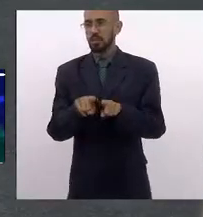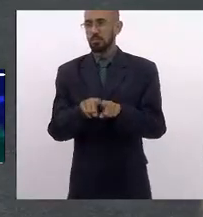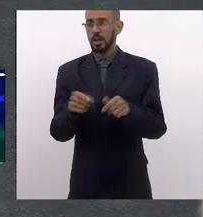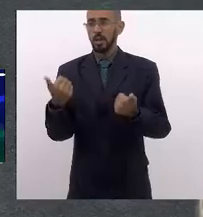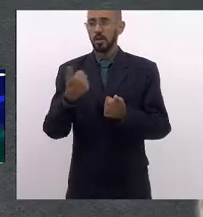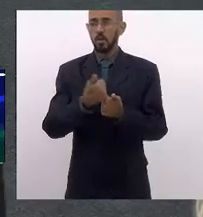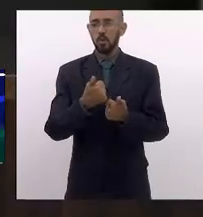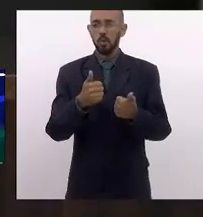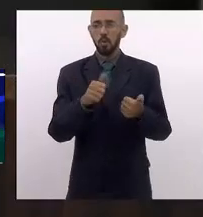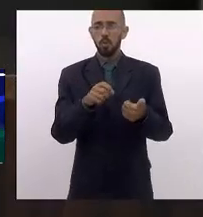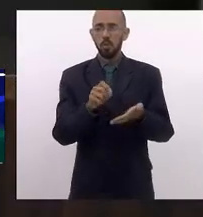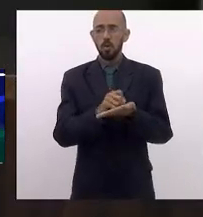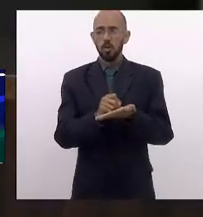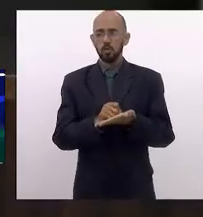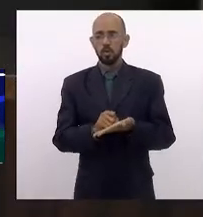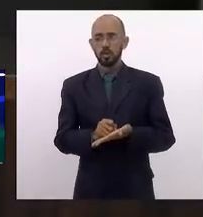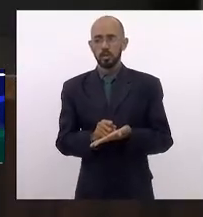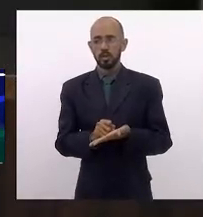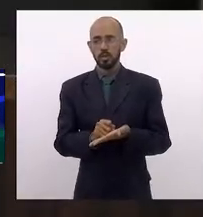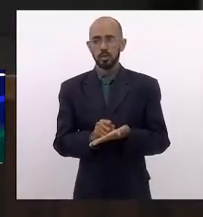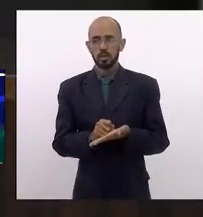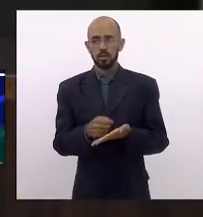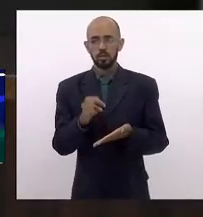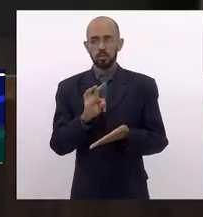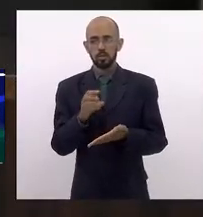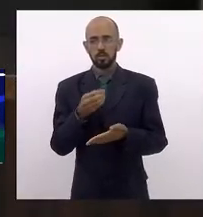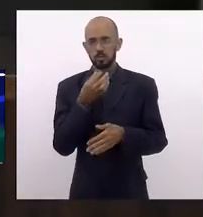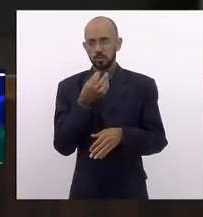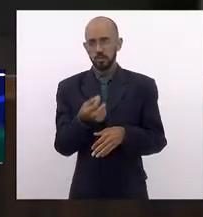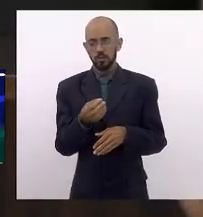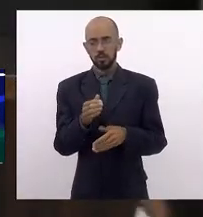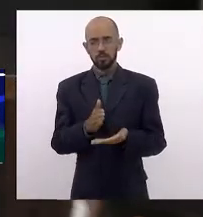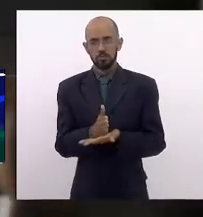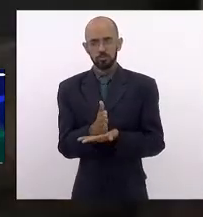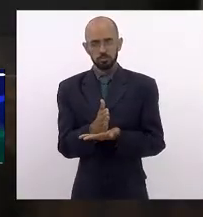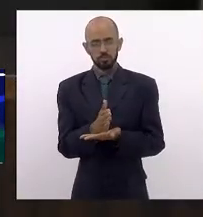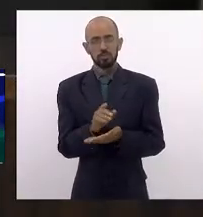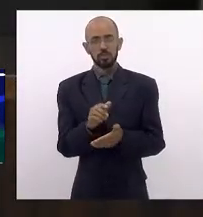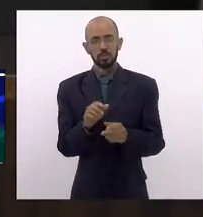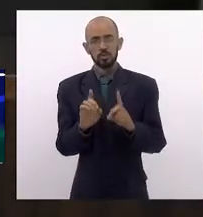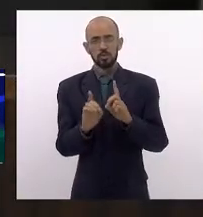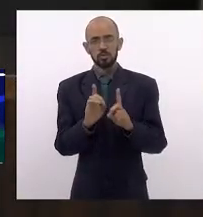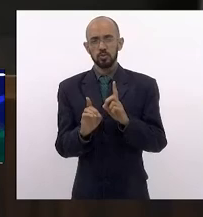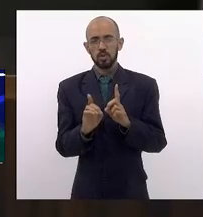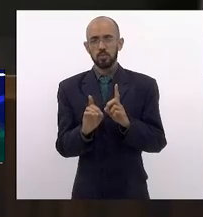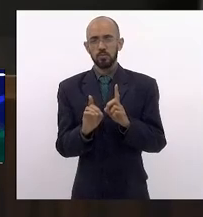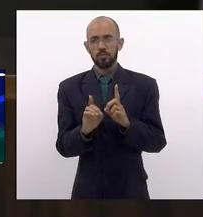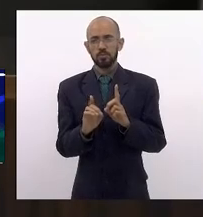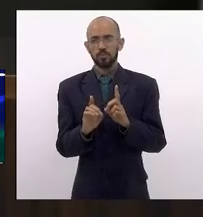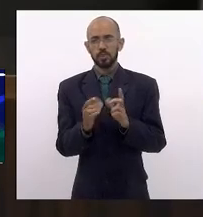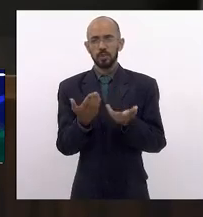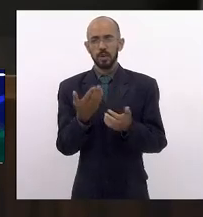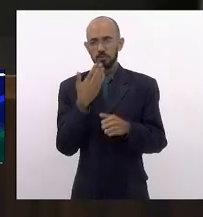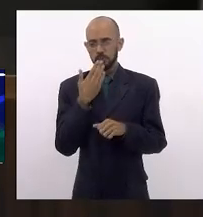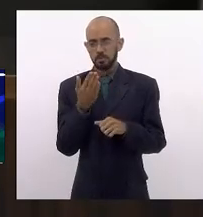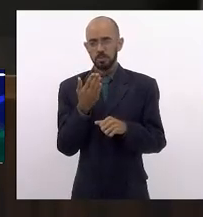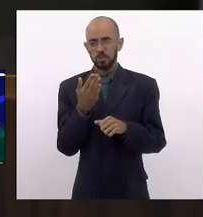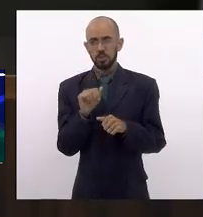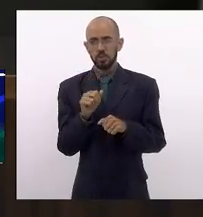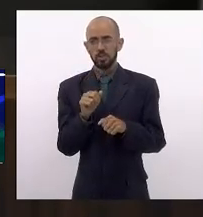coautoria pareceres emitidos em discussão ó tá vendo aqui era discutir eu quero fazer uma consideração